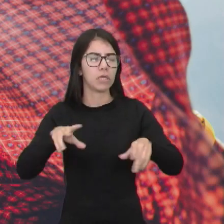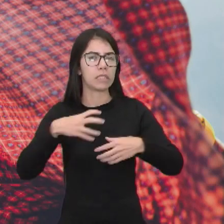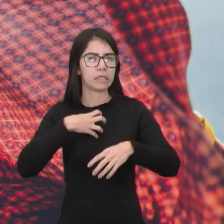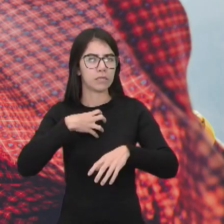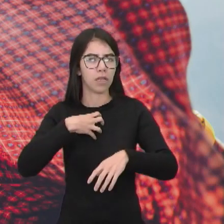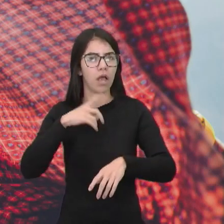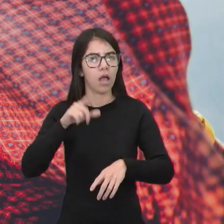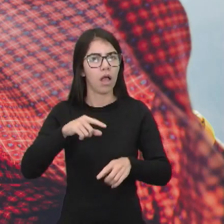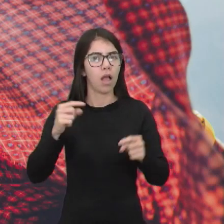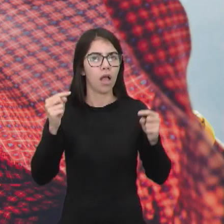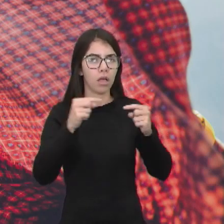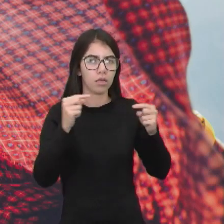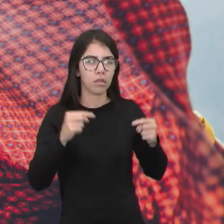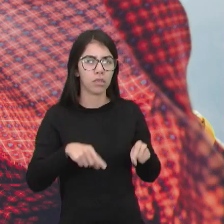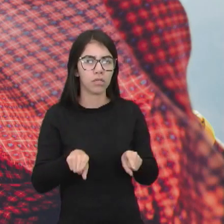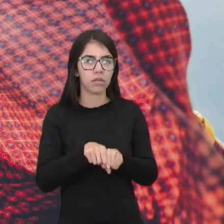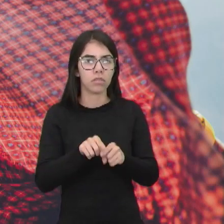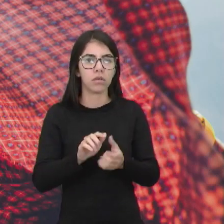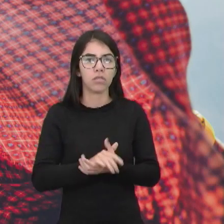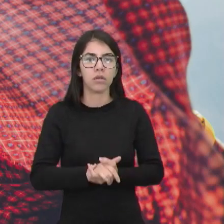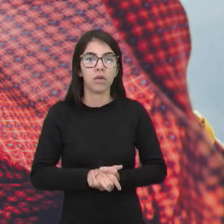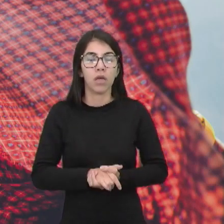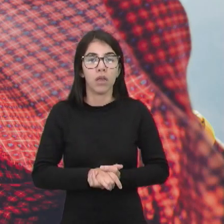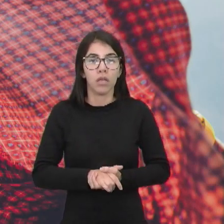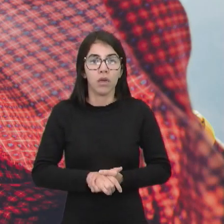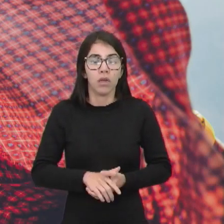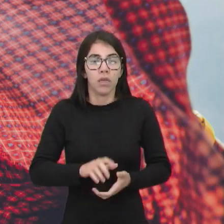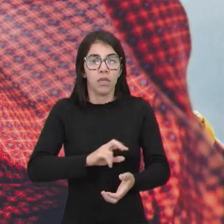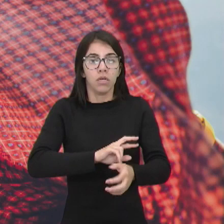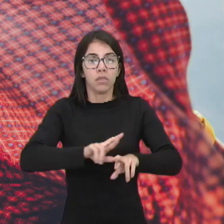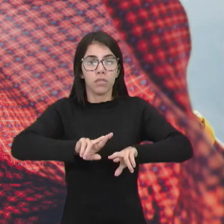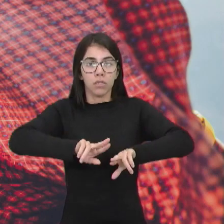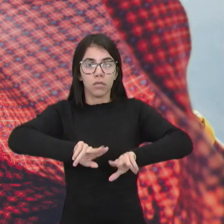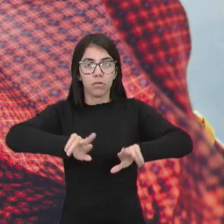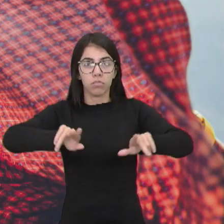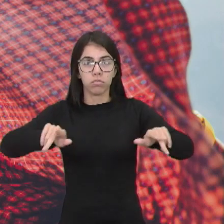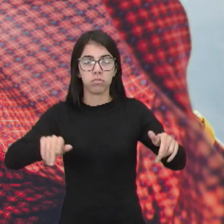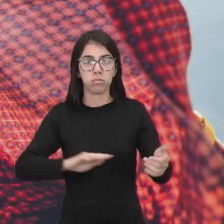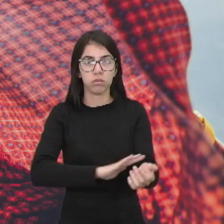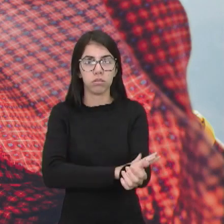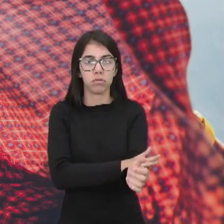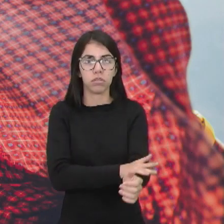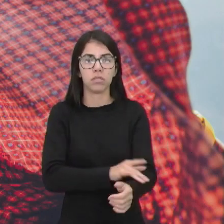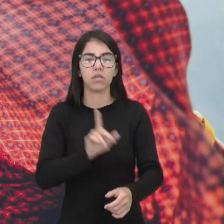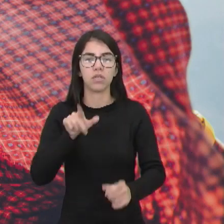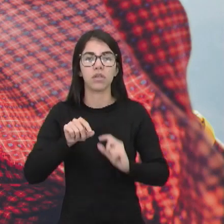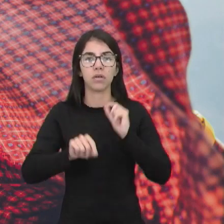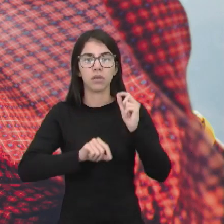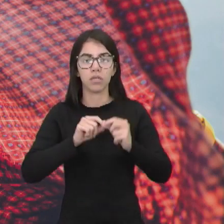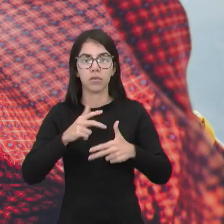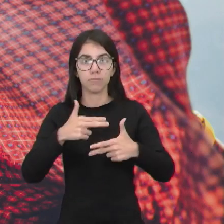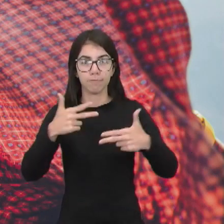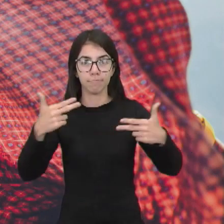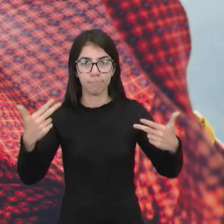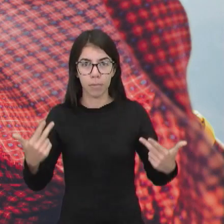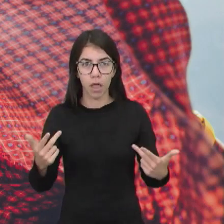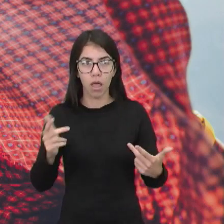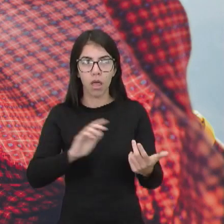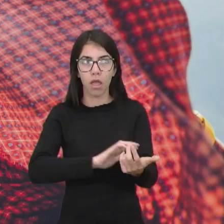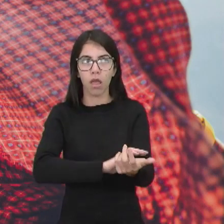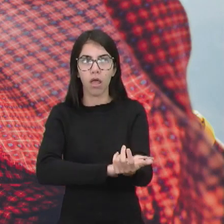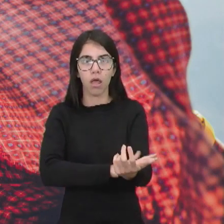ligadas a questões étnico-raciais, elas podem ser até um pouco mais